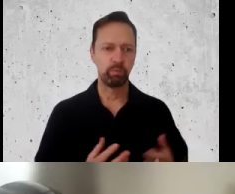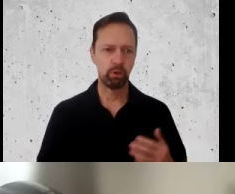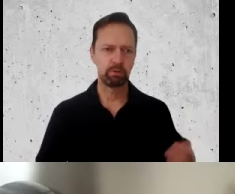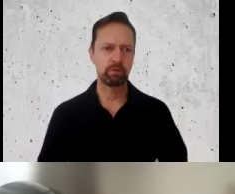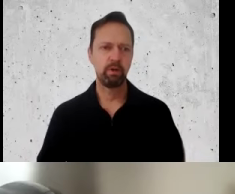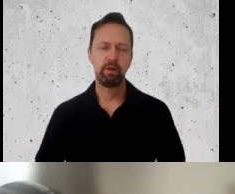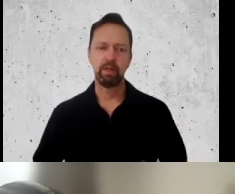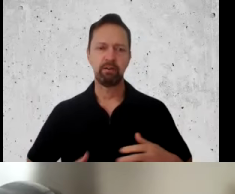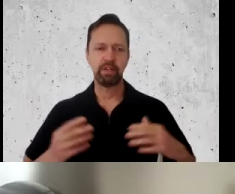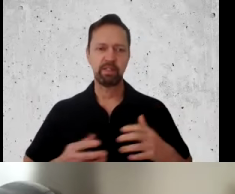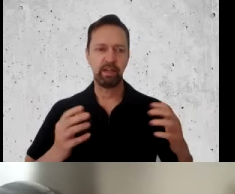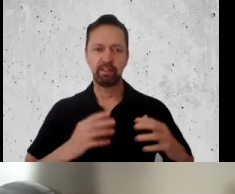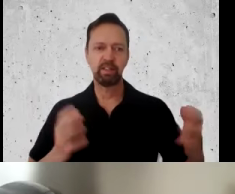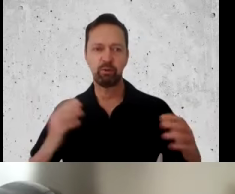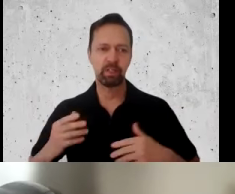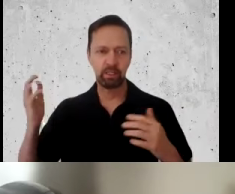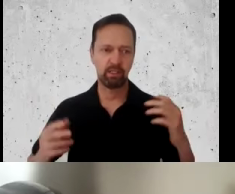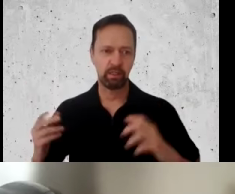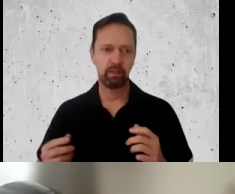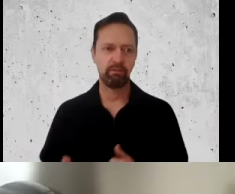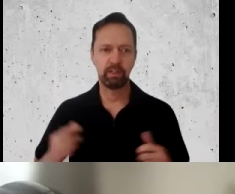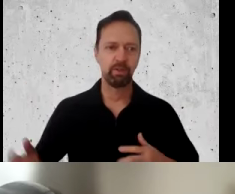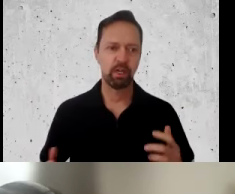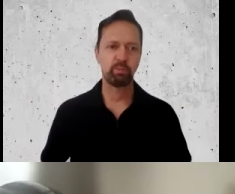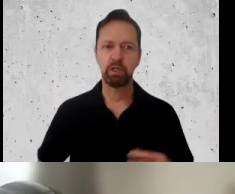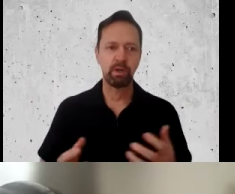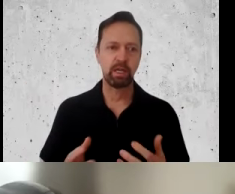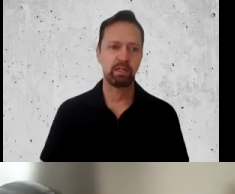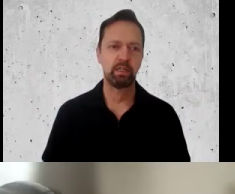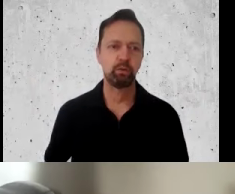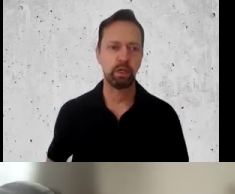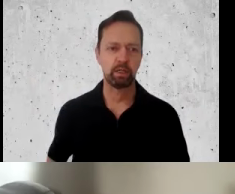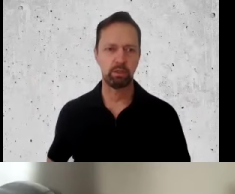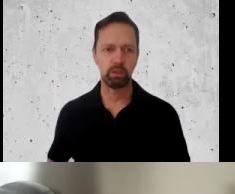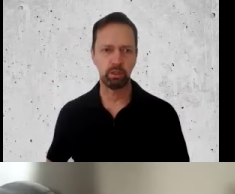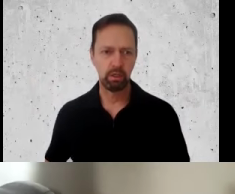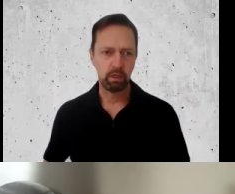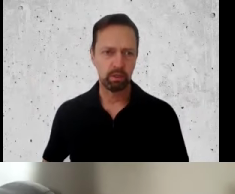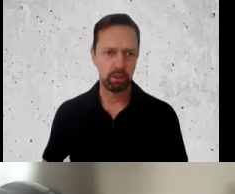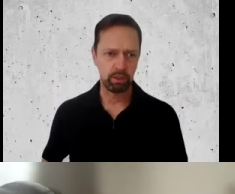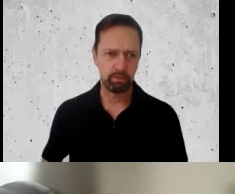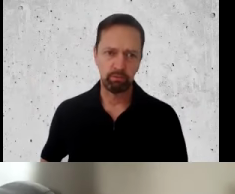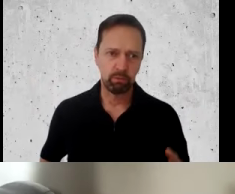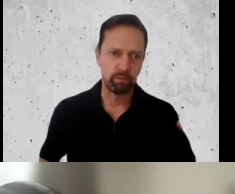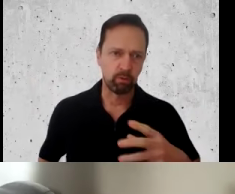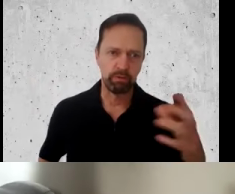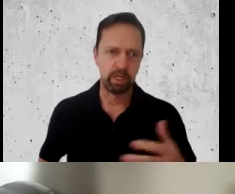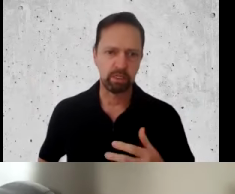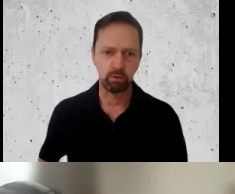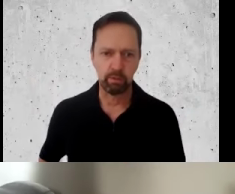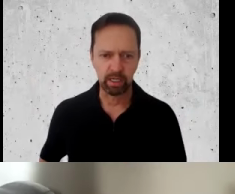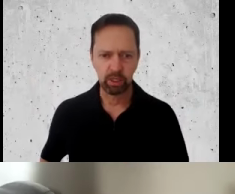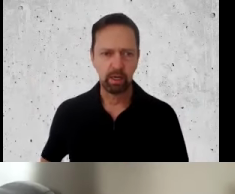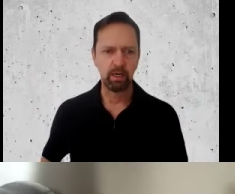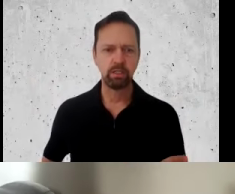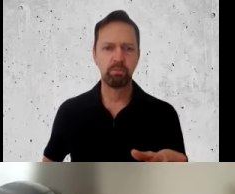um monte de pontos, né? Às vezes é tanta coisa que a gente fica difícil responder, mas essa é a natureza de uma